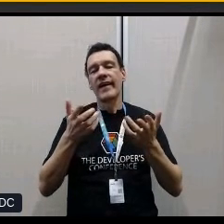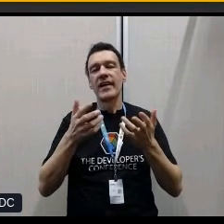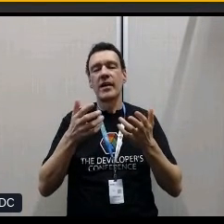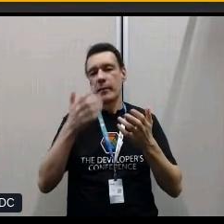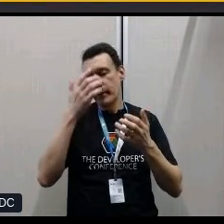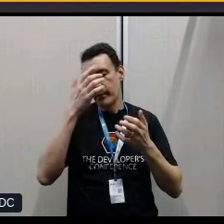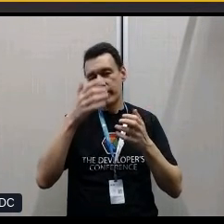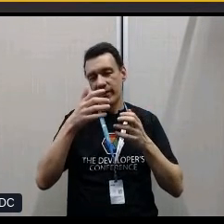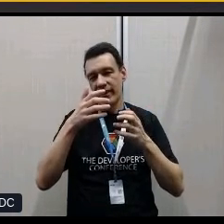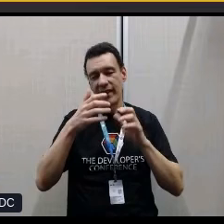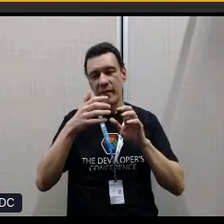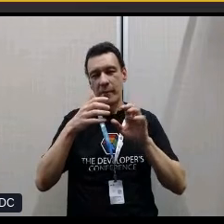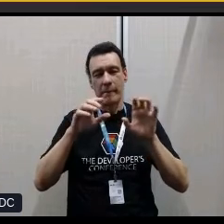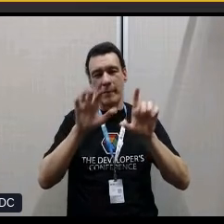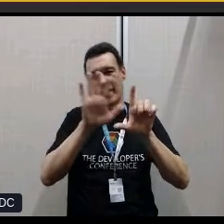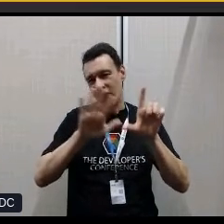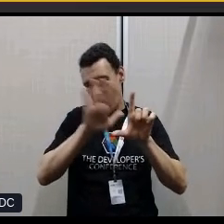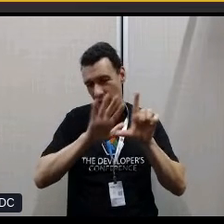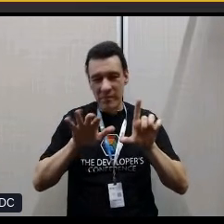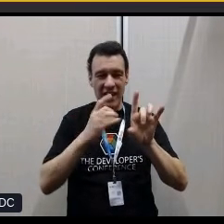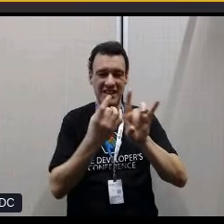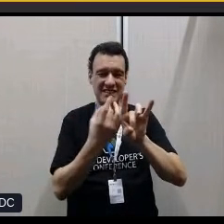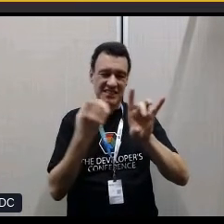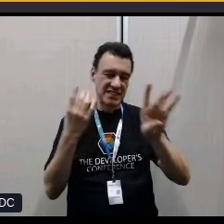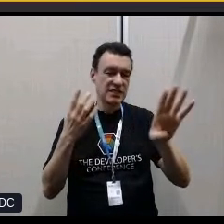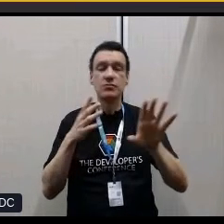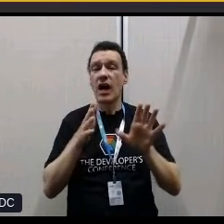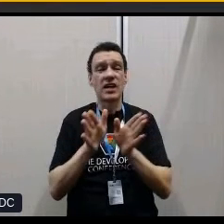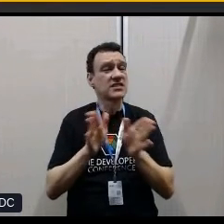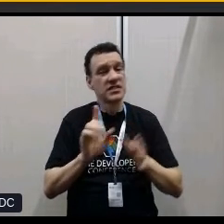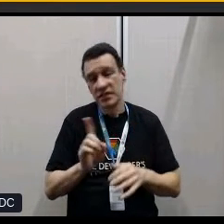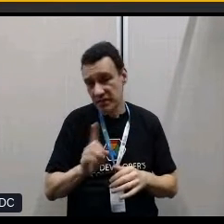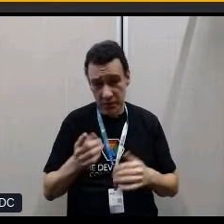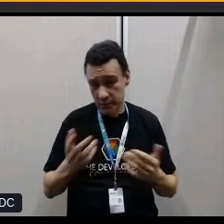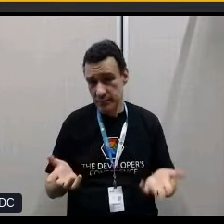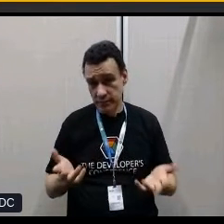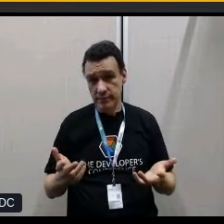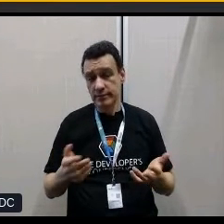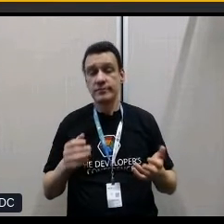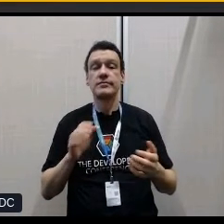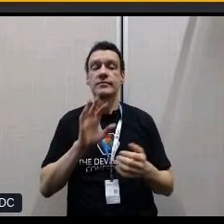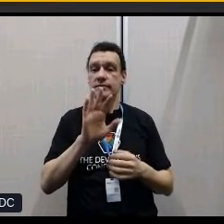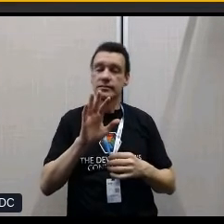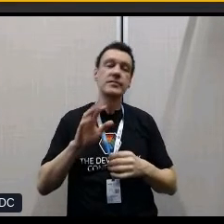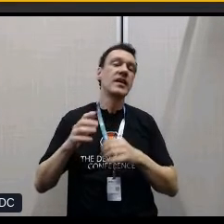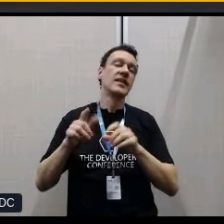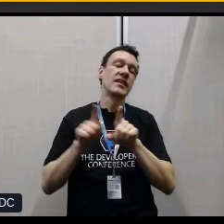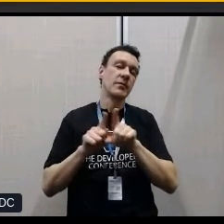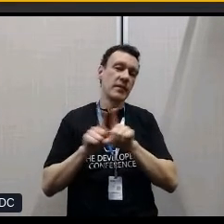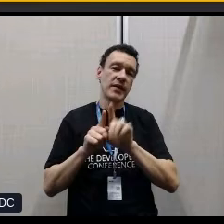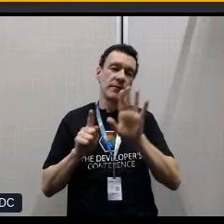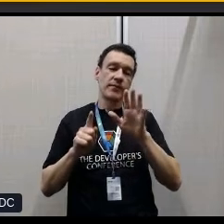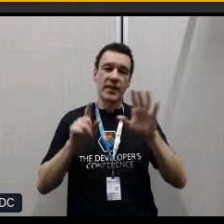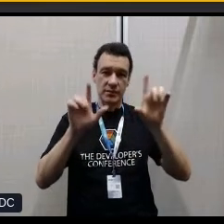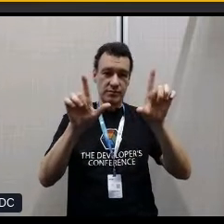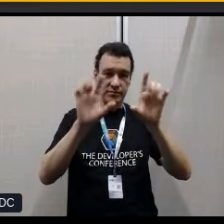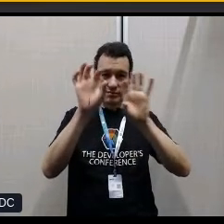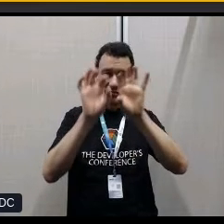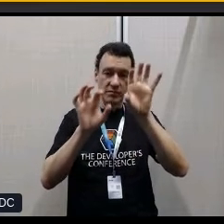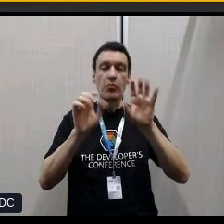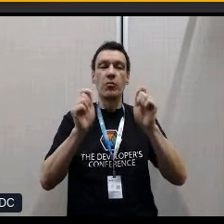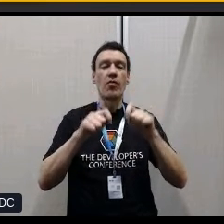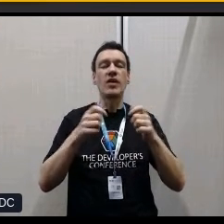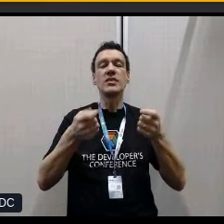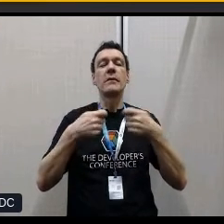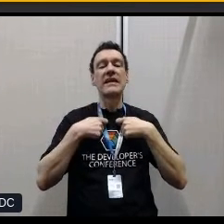acessíveis para esse tipo de usuário naquela época, e a disposição e o estado dos elementos da interface podem sim atrapalhar o processo de